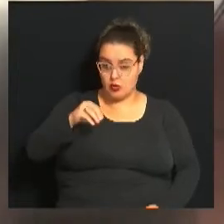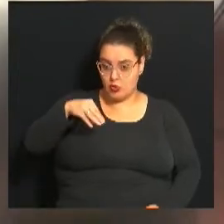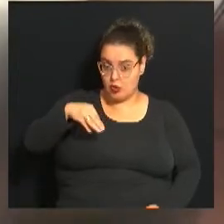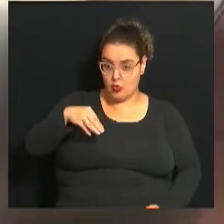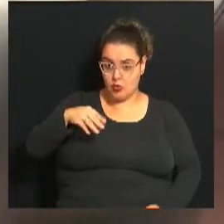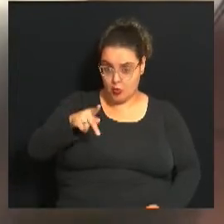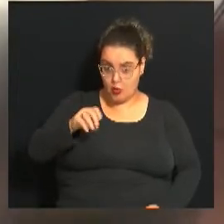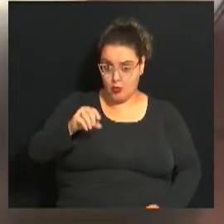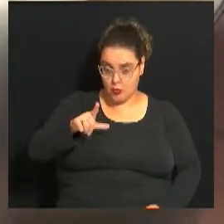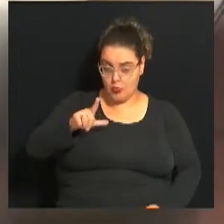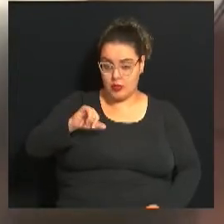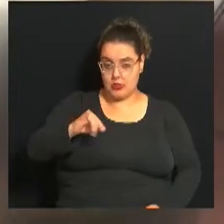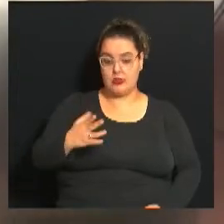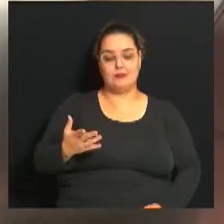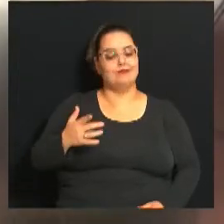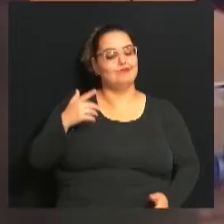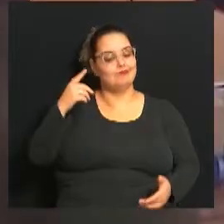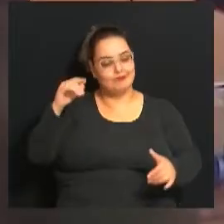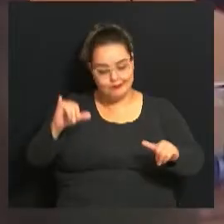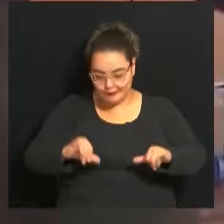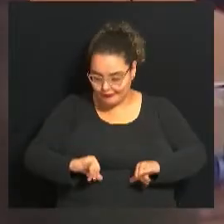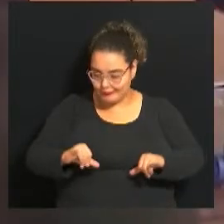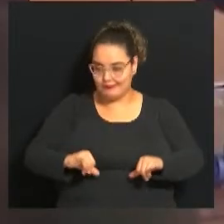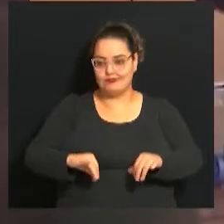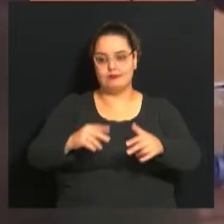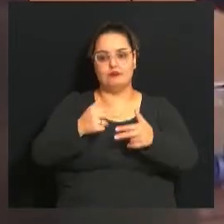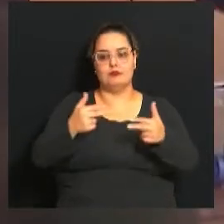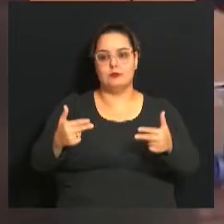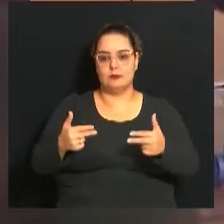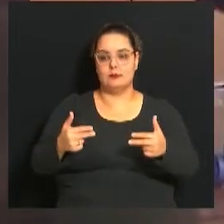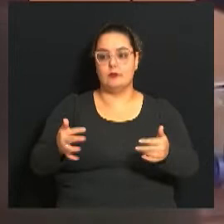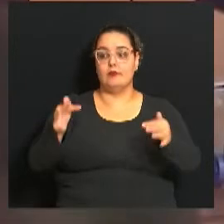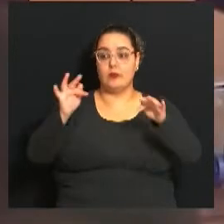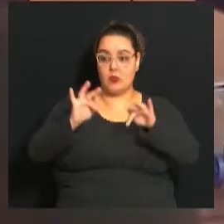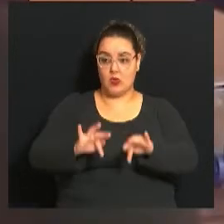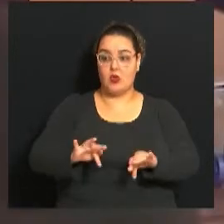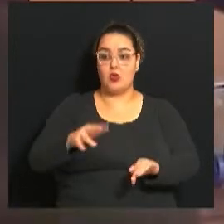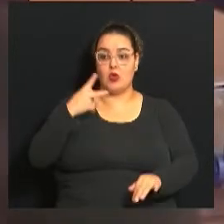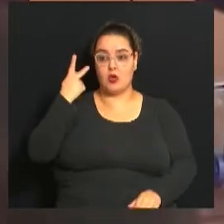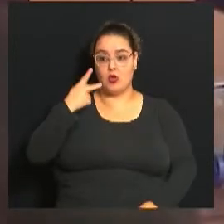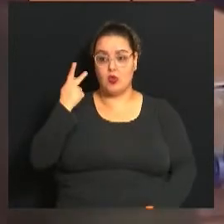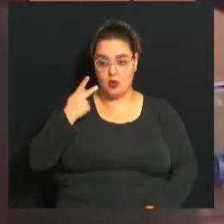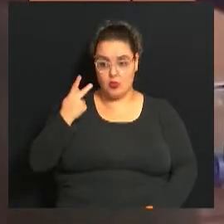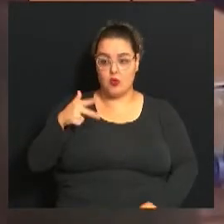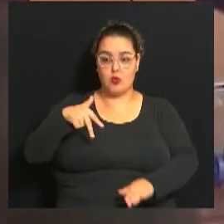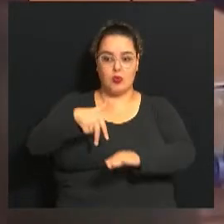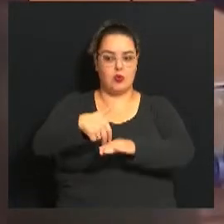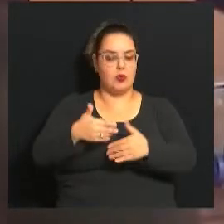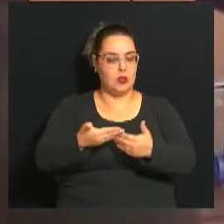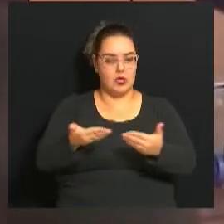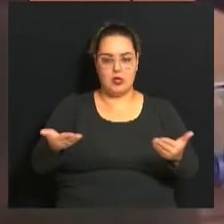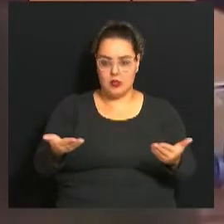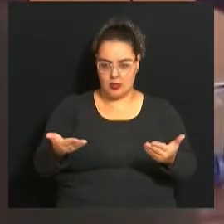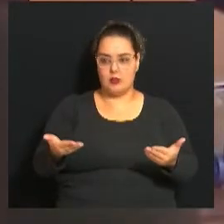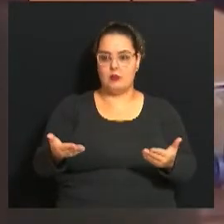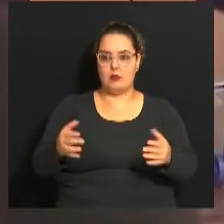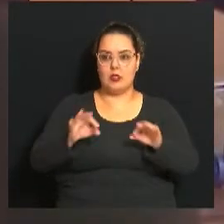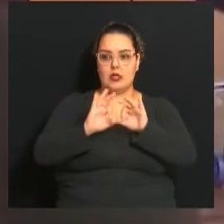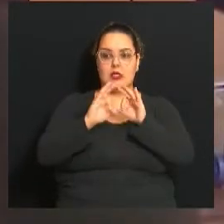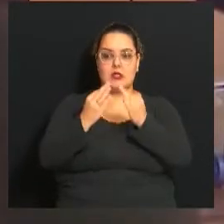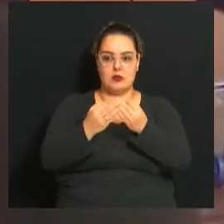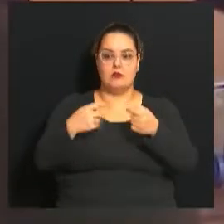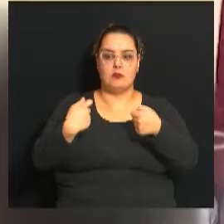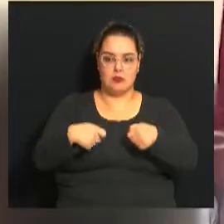muito nisso ainda, sofre demais, né? Ao final, a vereadora se colocou à disposição para as famílias que precisam